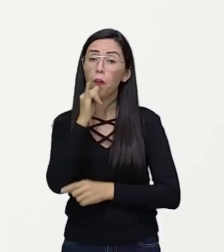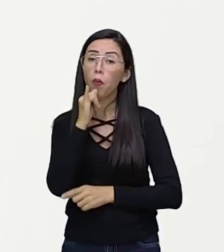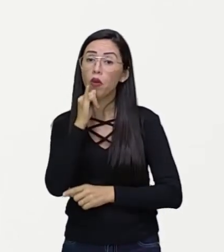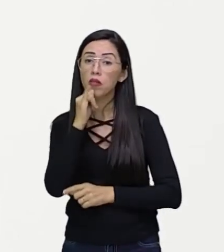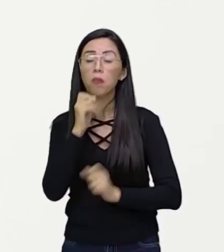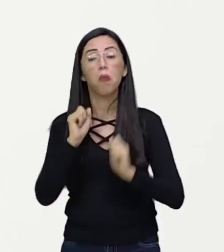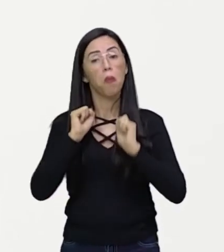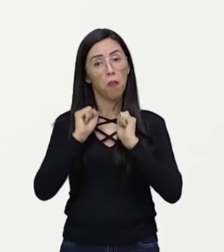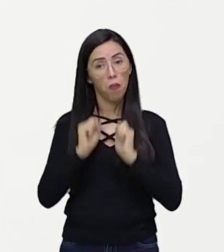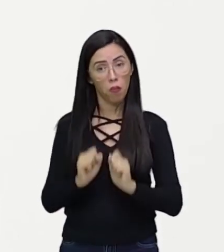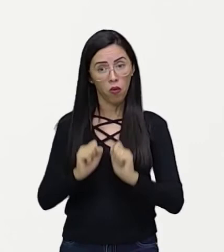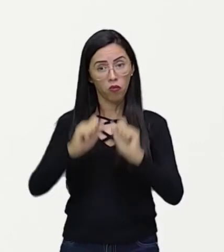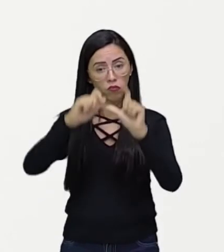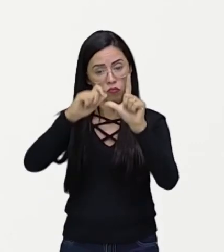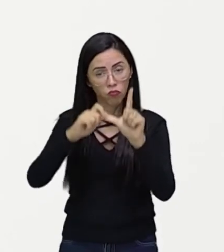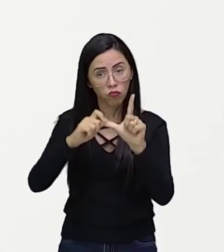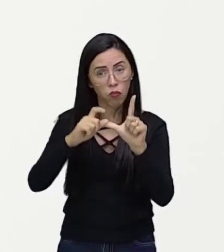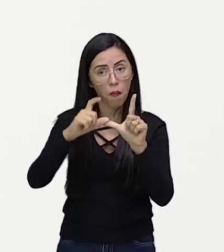maior